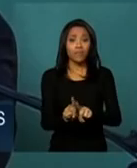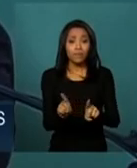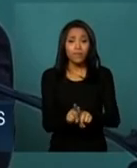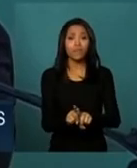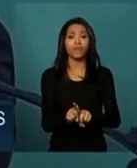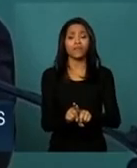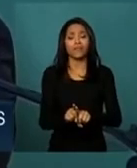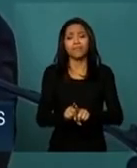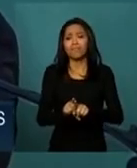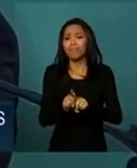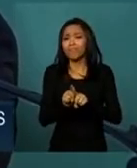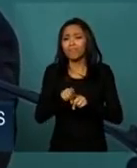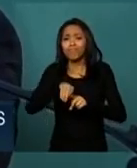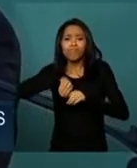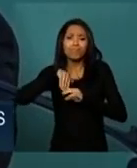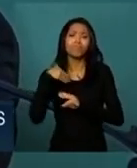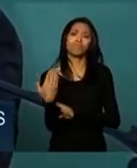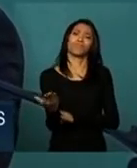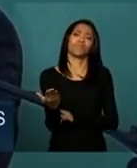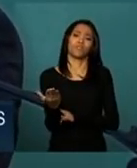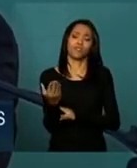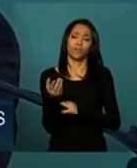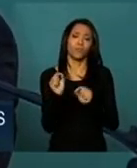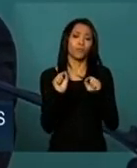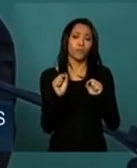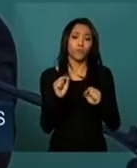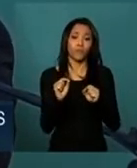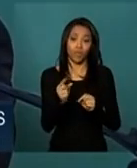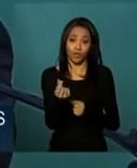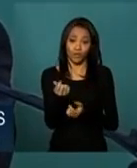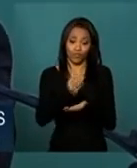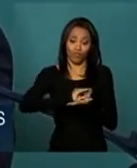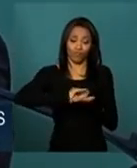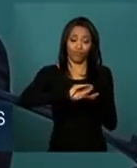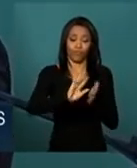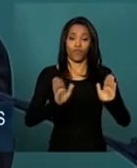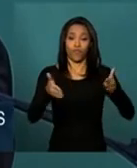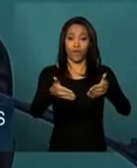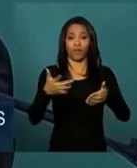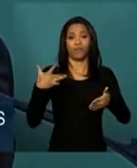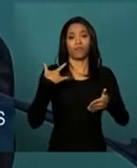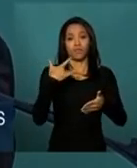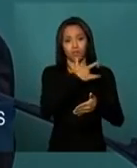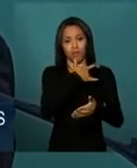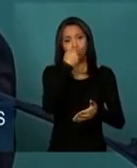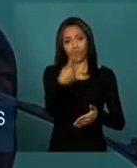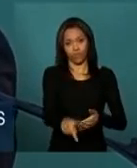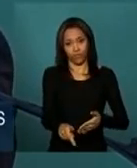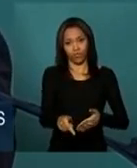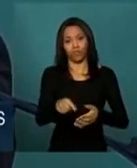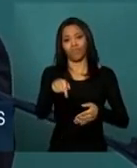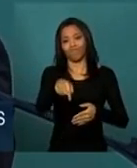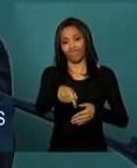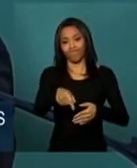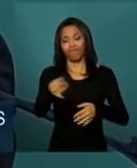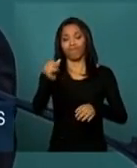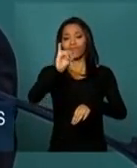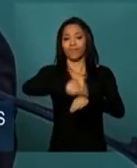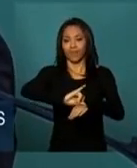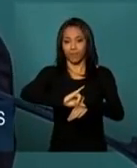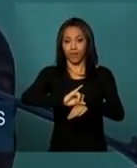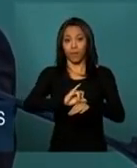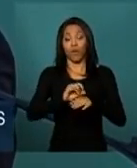um grande lamento sobre a situação do financiamento da saúde pública na nossa cidade. O senador Wellington Dias tem